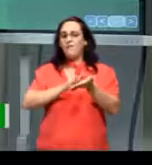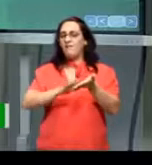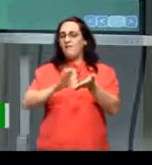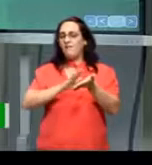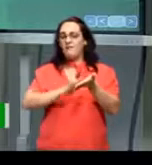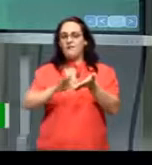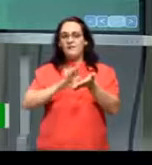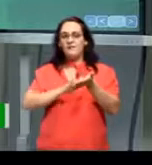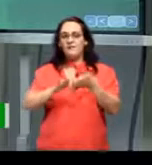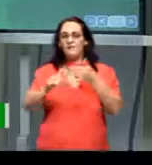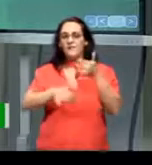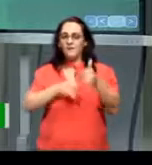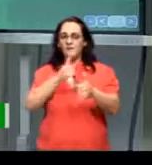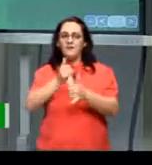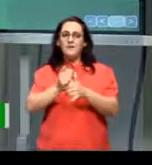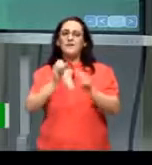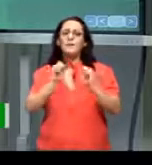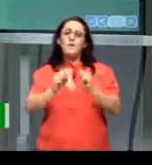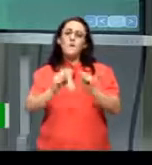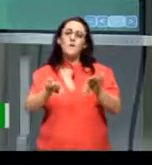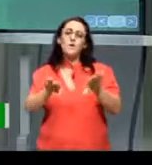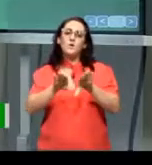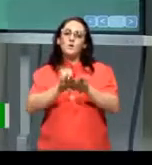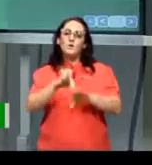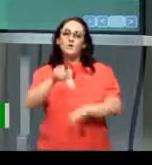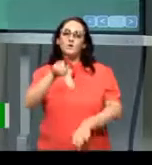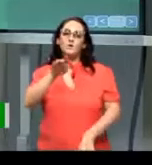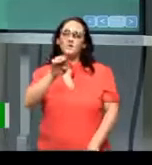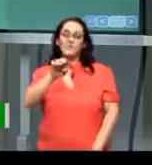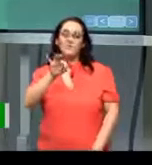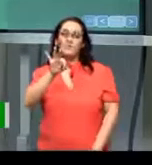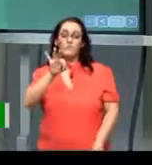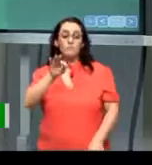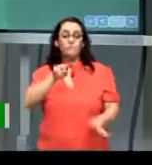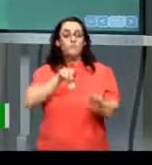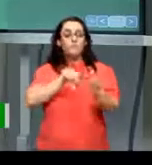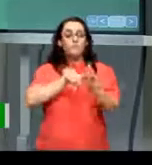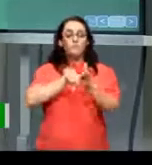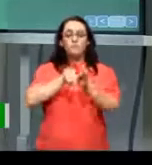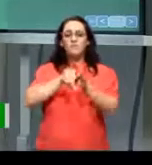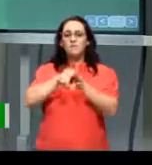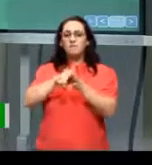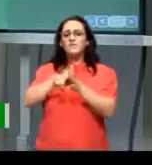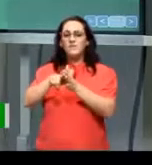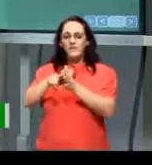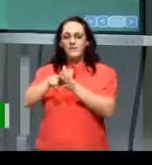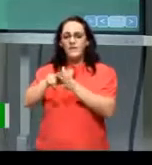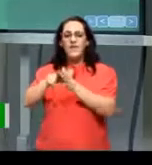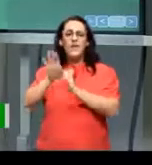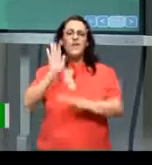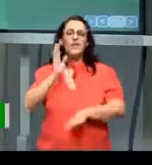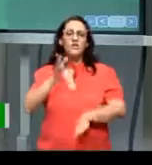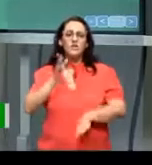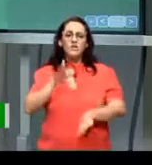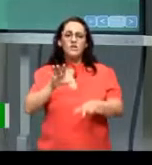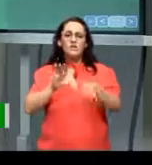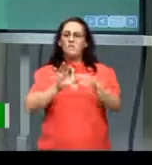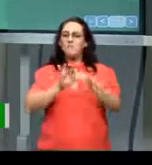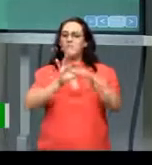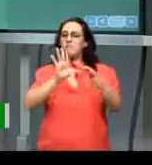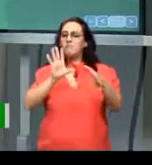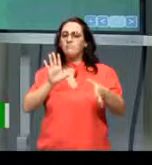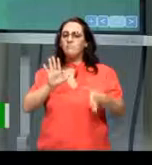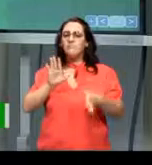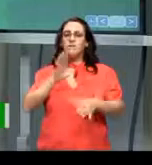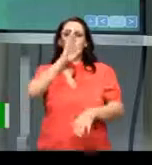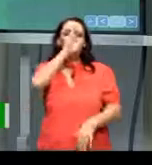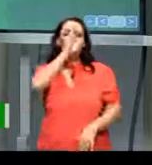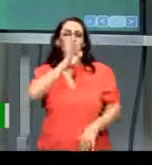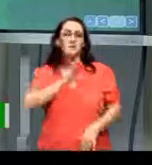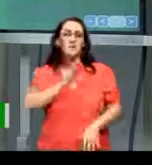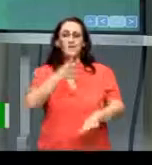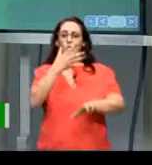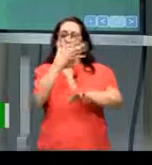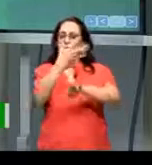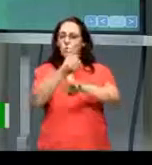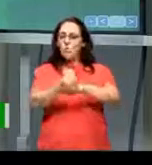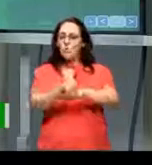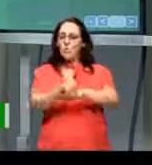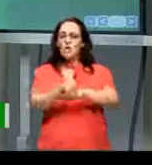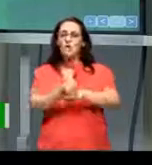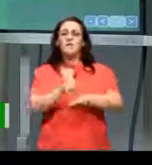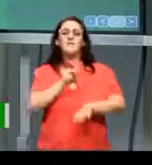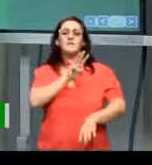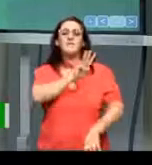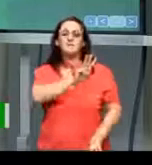consultar também o seu PET, o Plano de Estudo Tutorado, que está disponível gratuitamente para download no